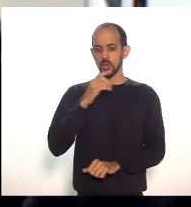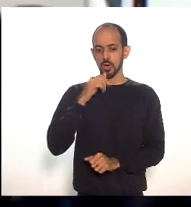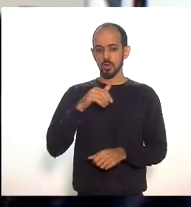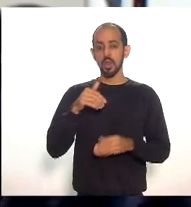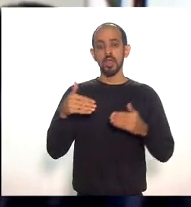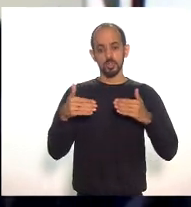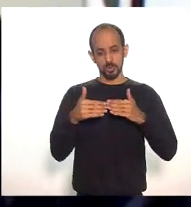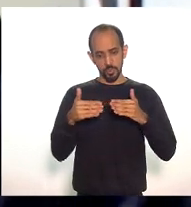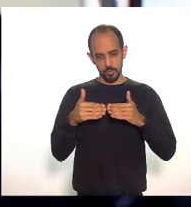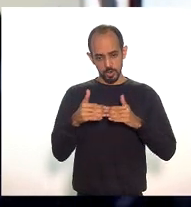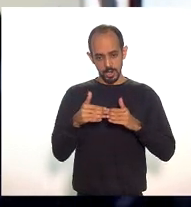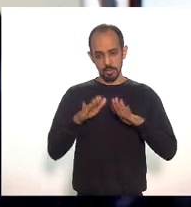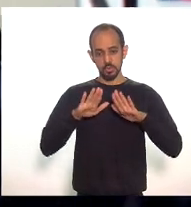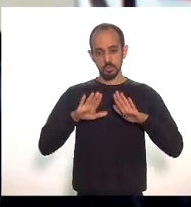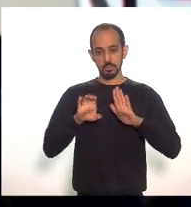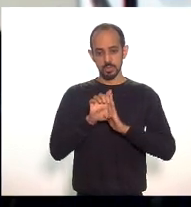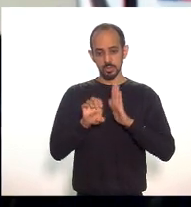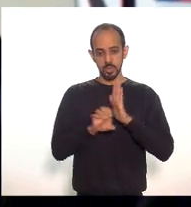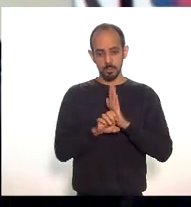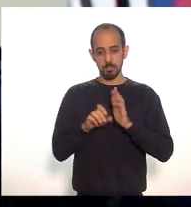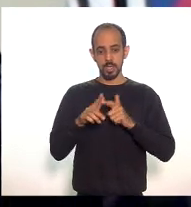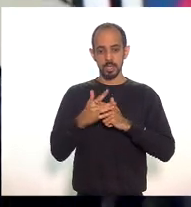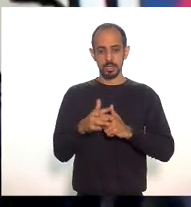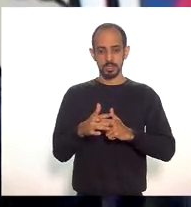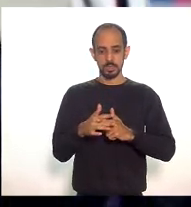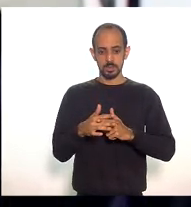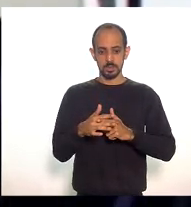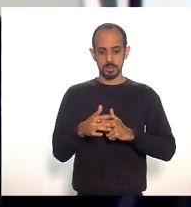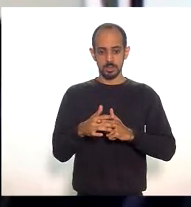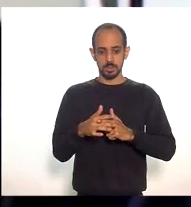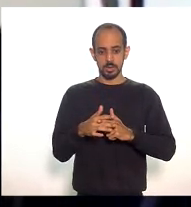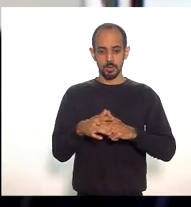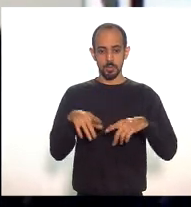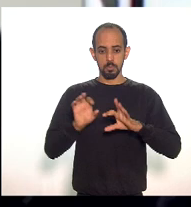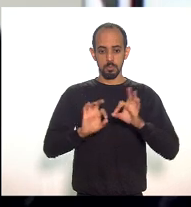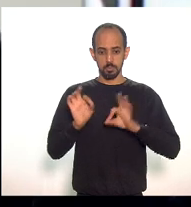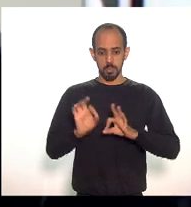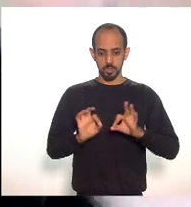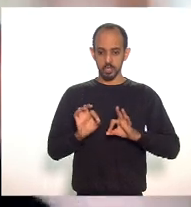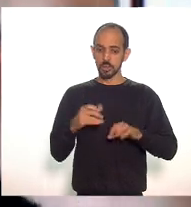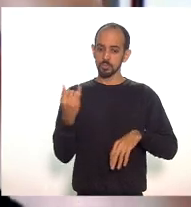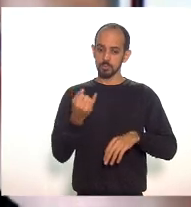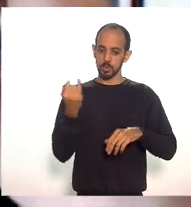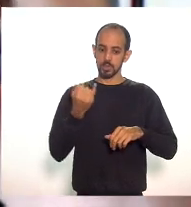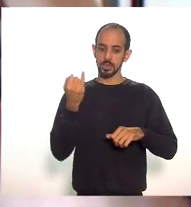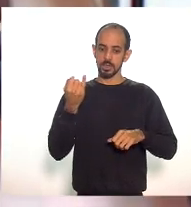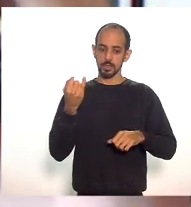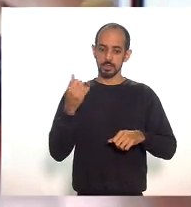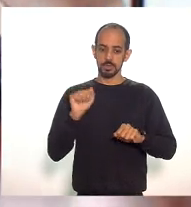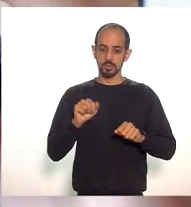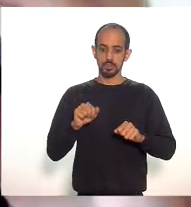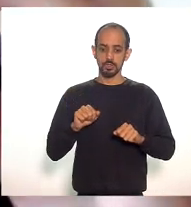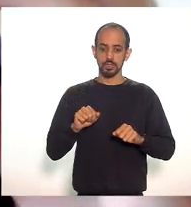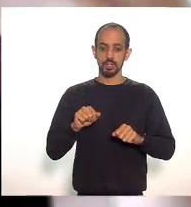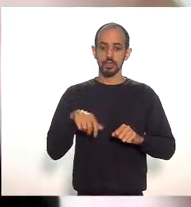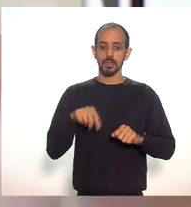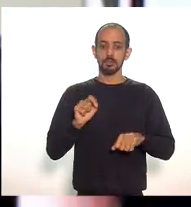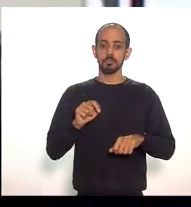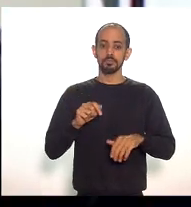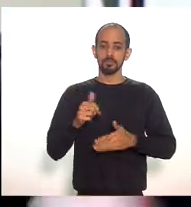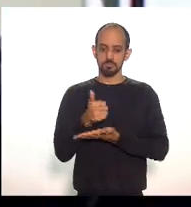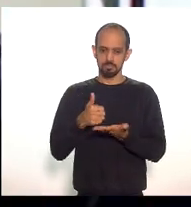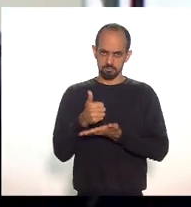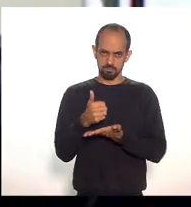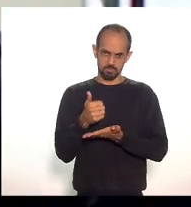parecer é favorável com emendas Ok é muito importante tá muito fundamental